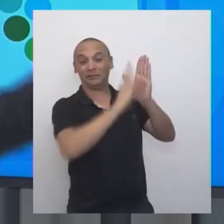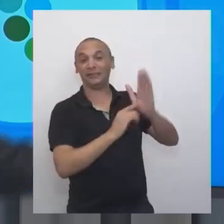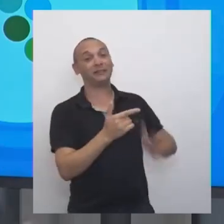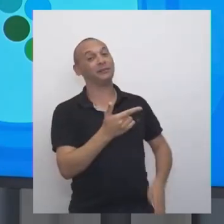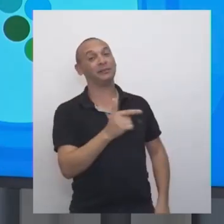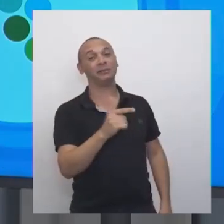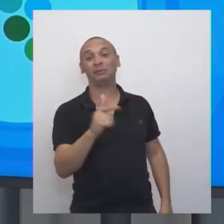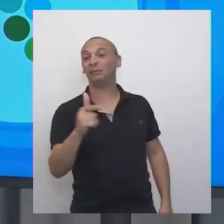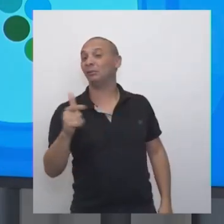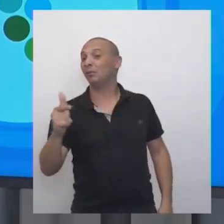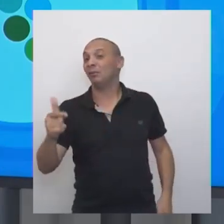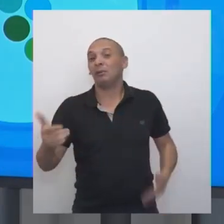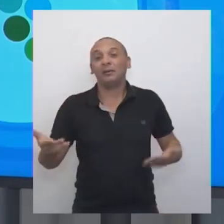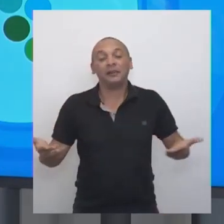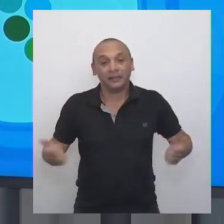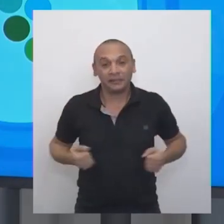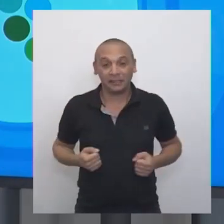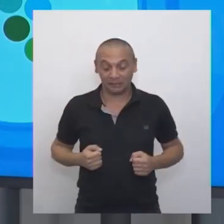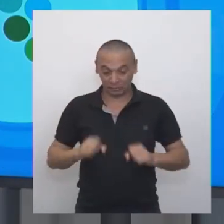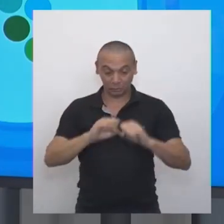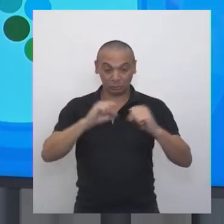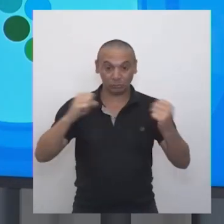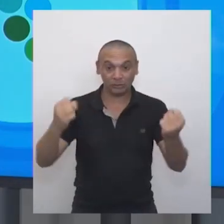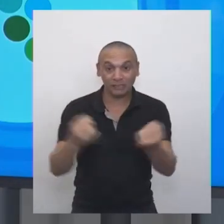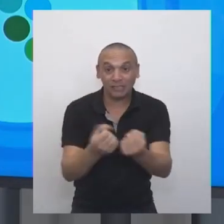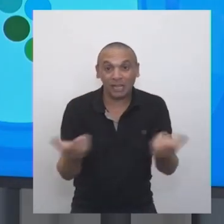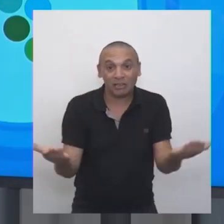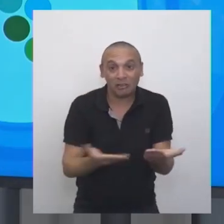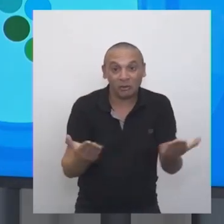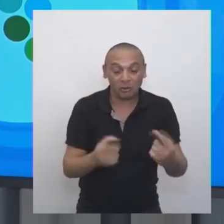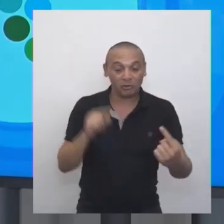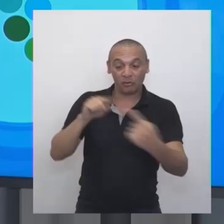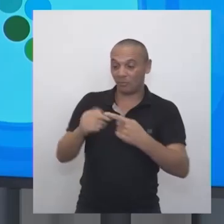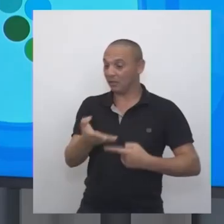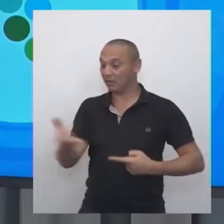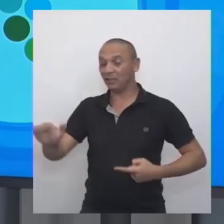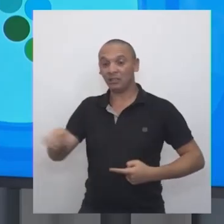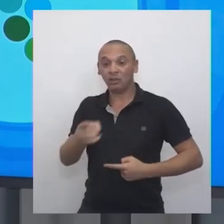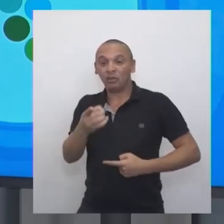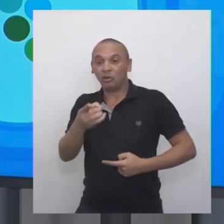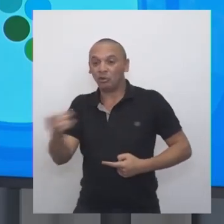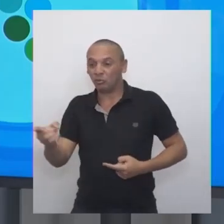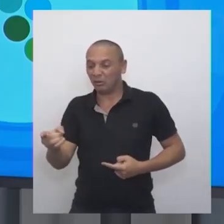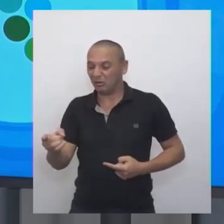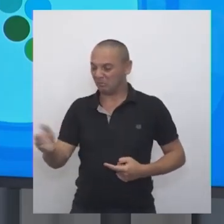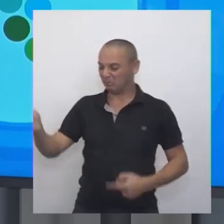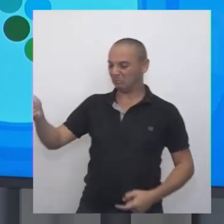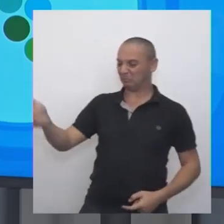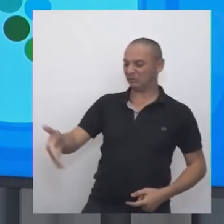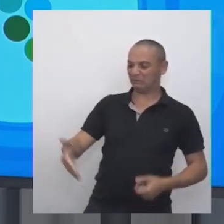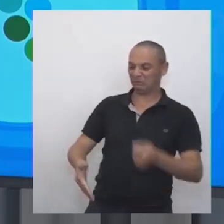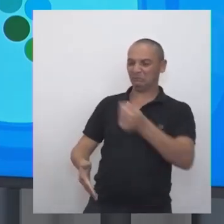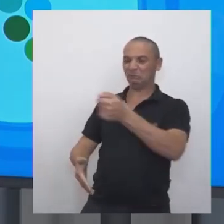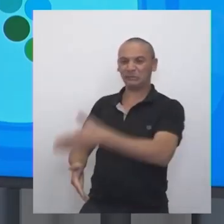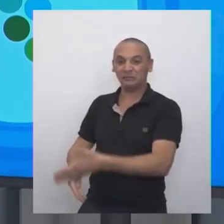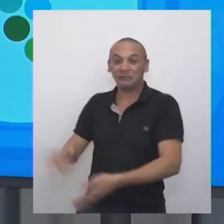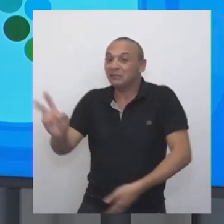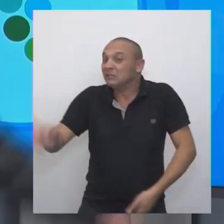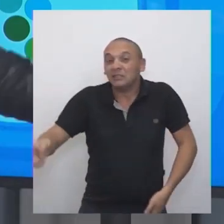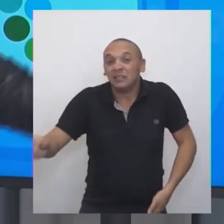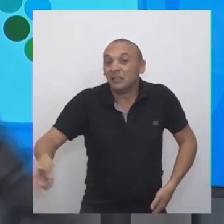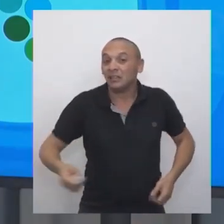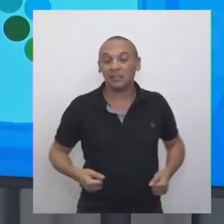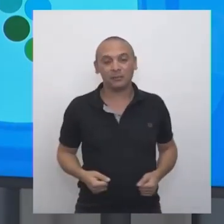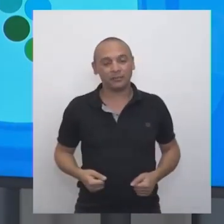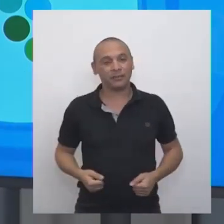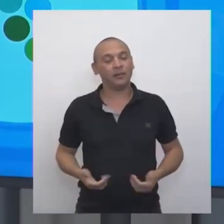uma sociedade. Sociedade essa que se refere a seu João sempre com superlativos de inferioridade e baixo calão.